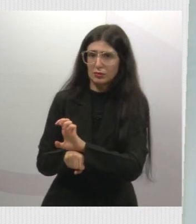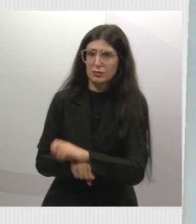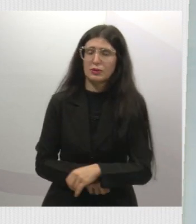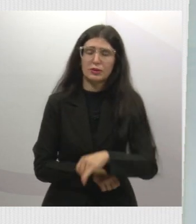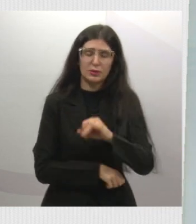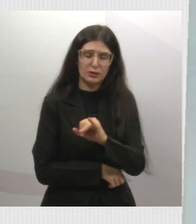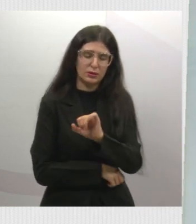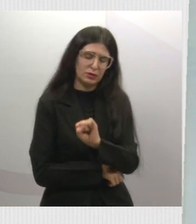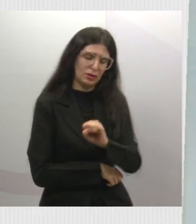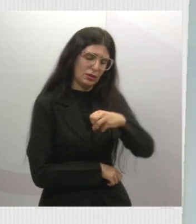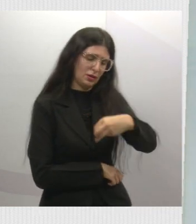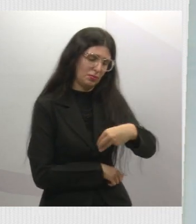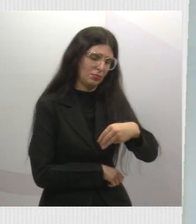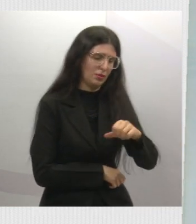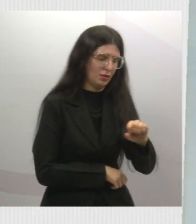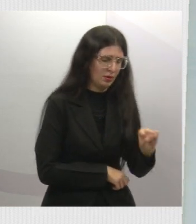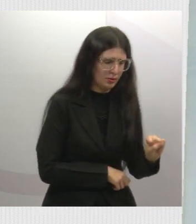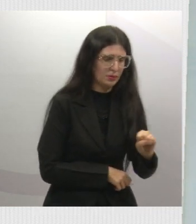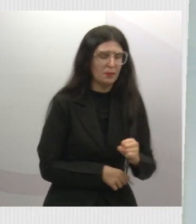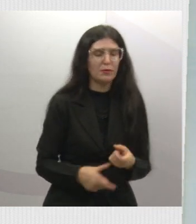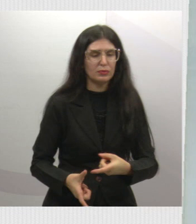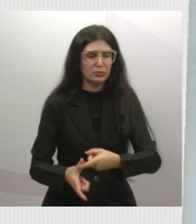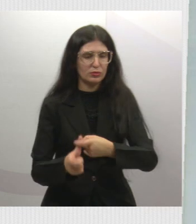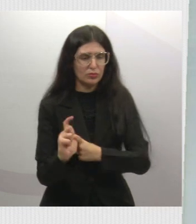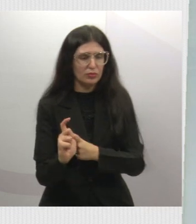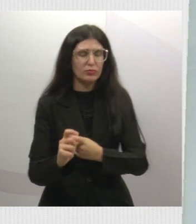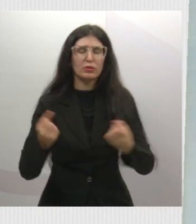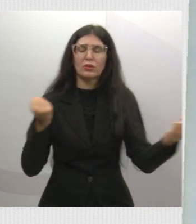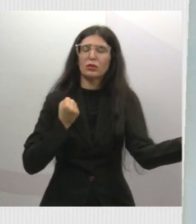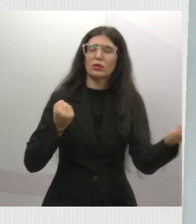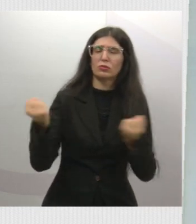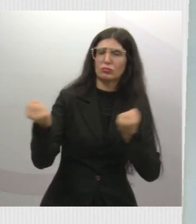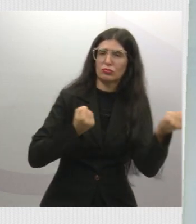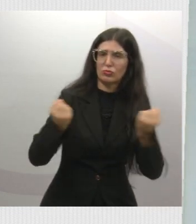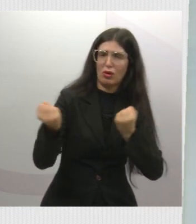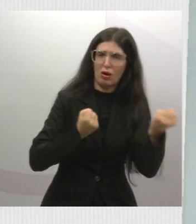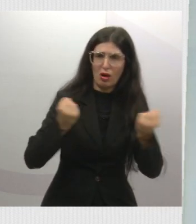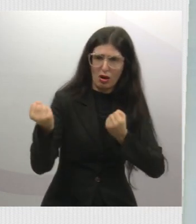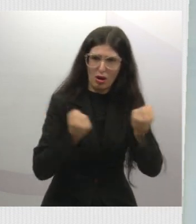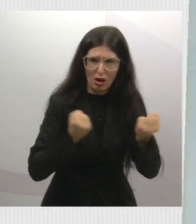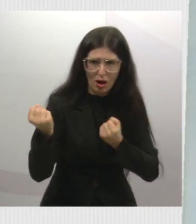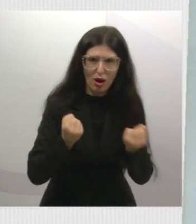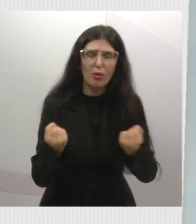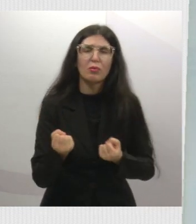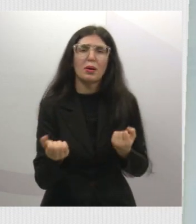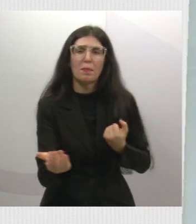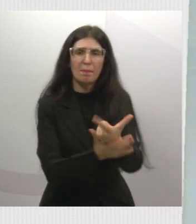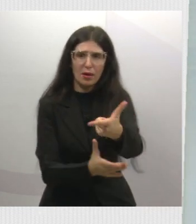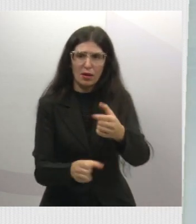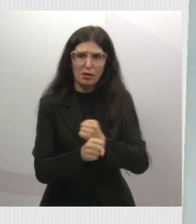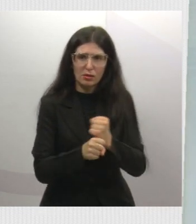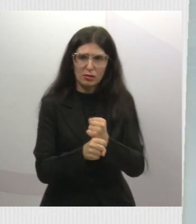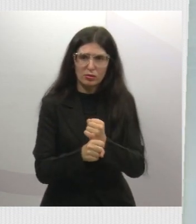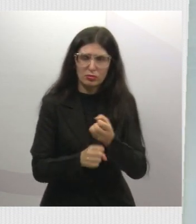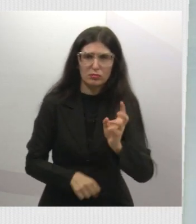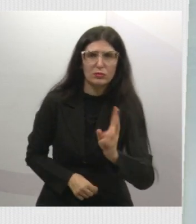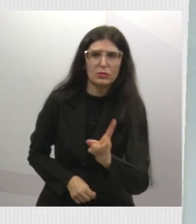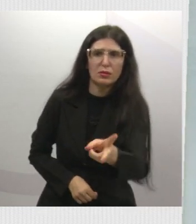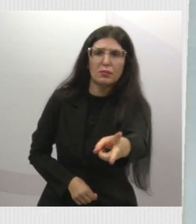ICMS, IPVA e IPI. Lembrando, são alguns exemplos do que possam ter dentro das transferências